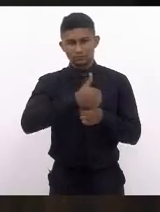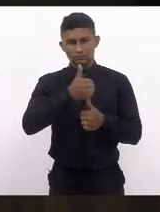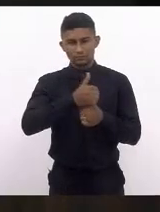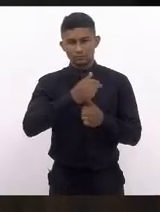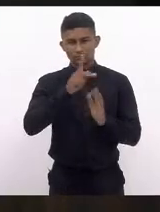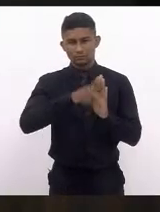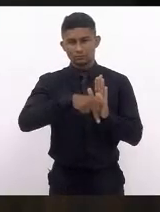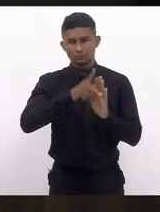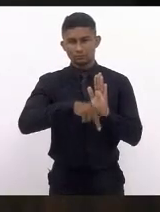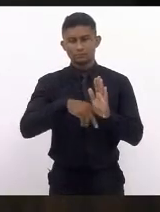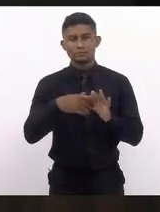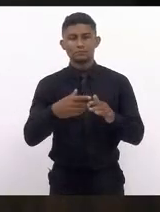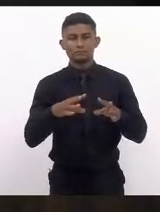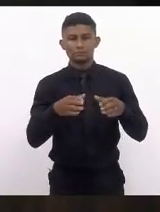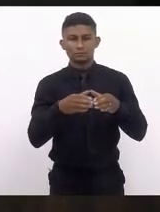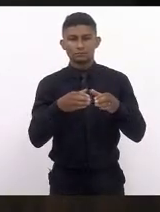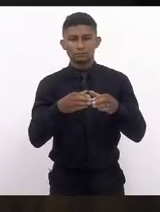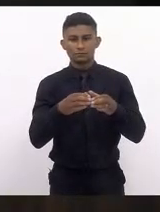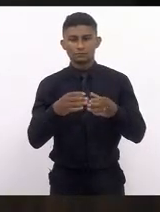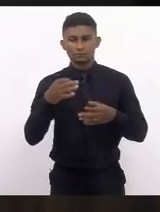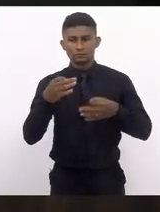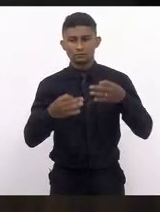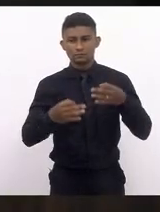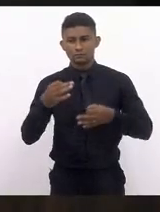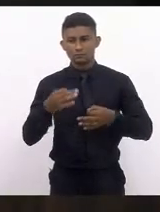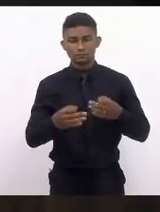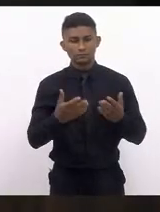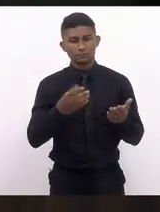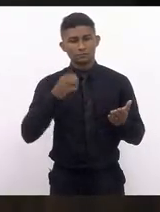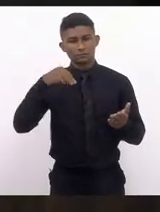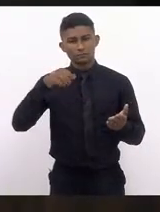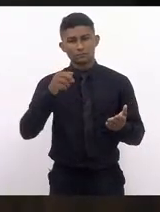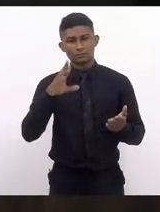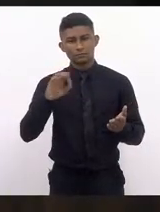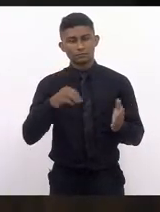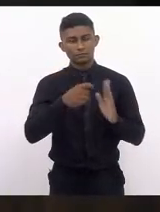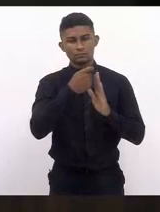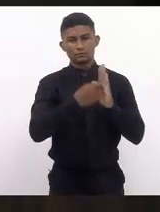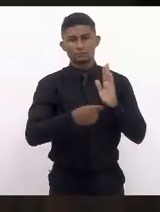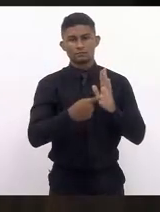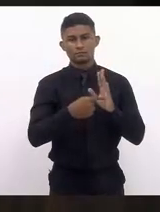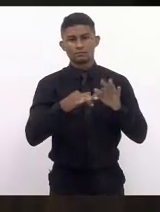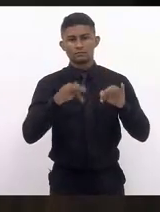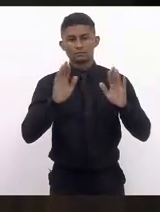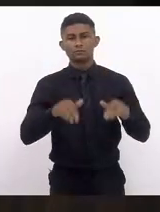da comissão de constituição e justiça Deputado Márcio forma final de redação